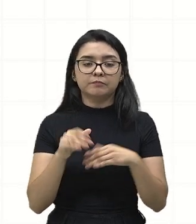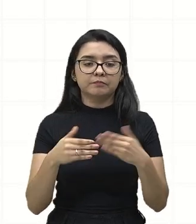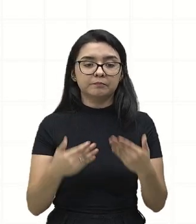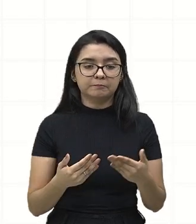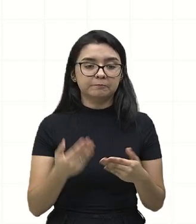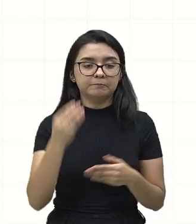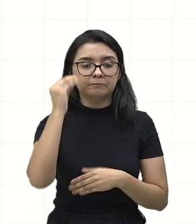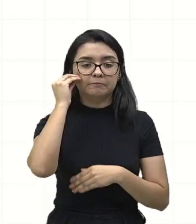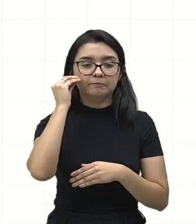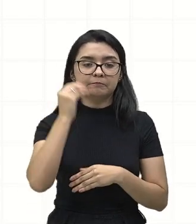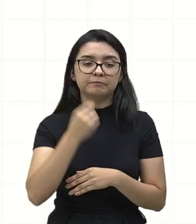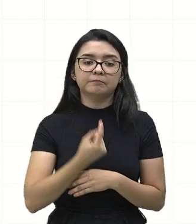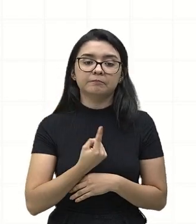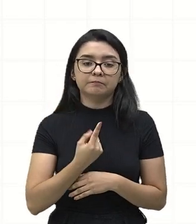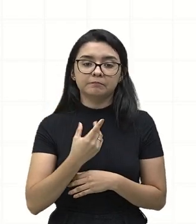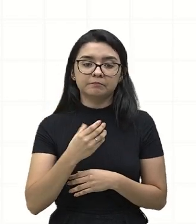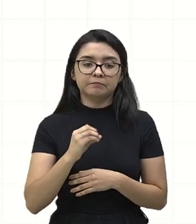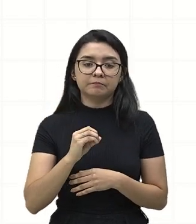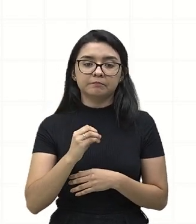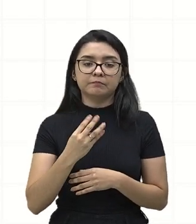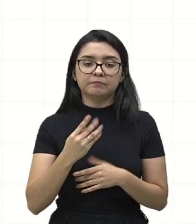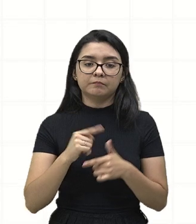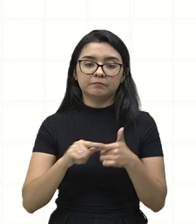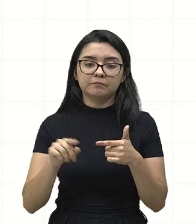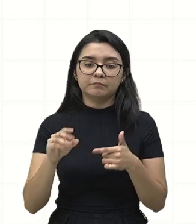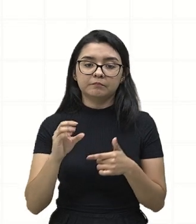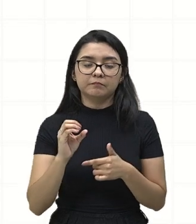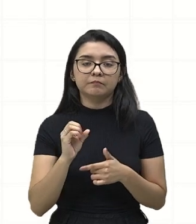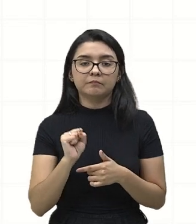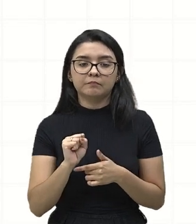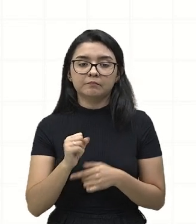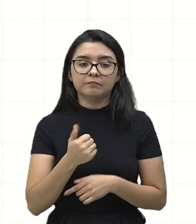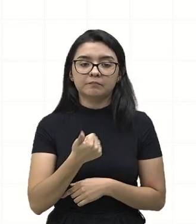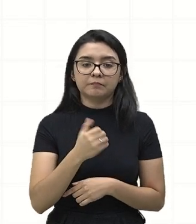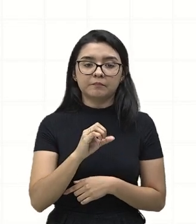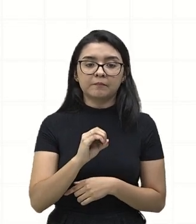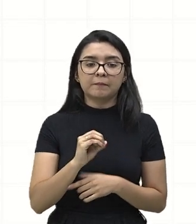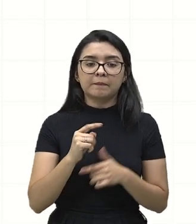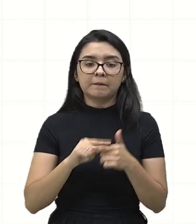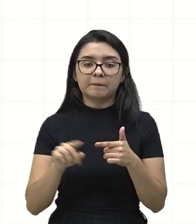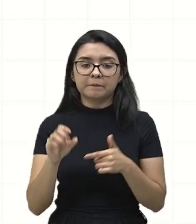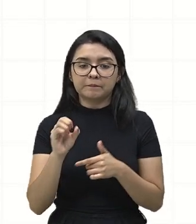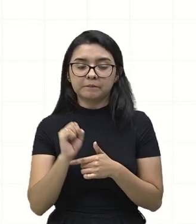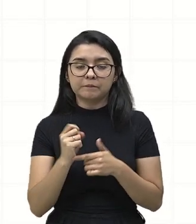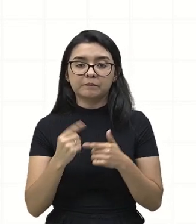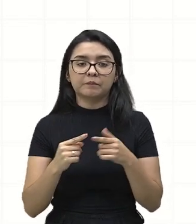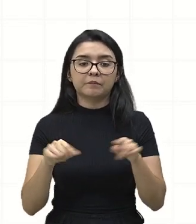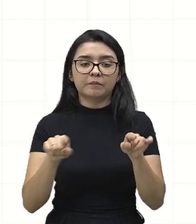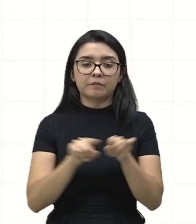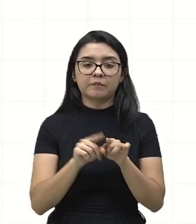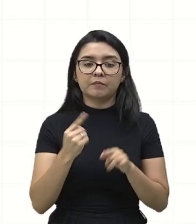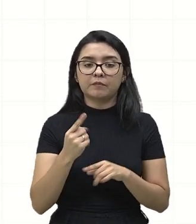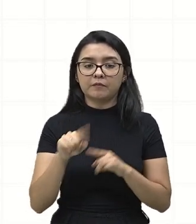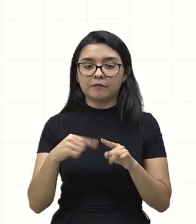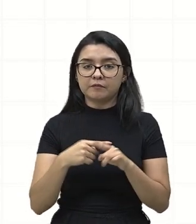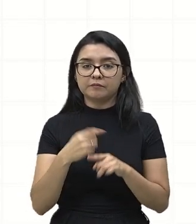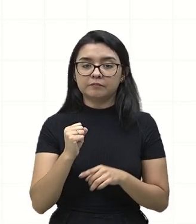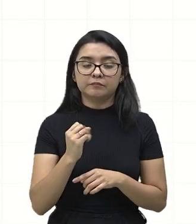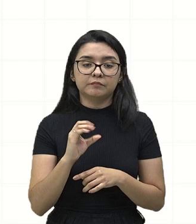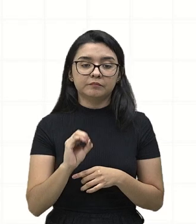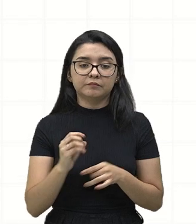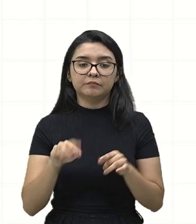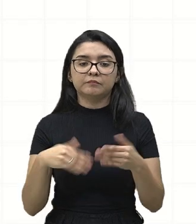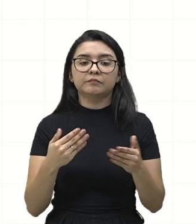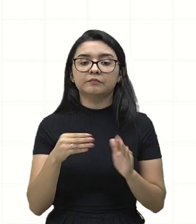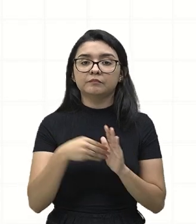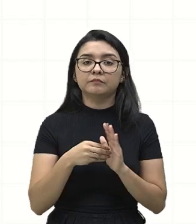104 dividido por 8. 10 dividido por 8, 1. 1 vezes 8, 8. Para 10 faltam